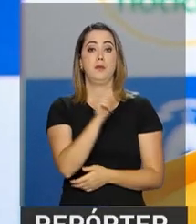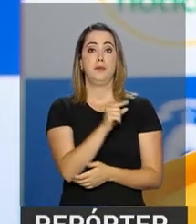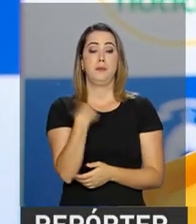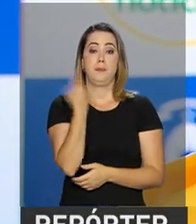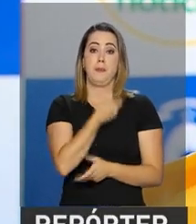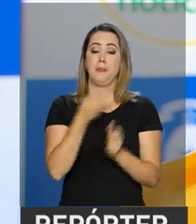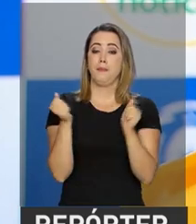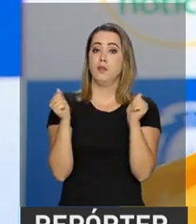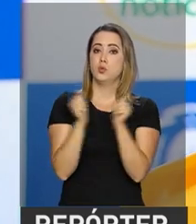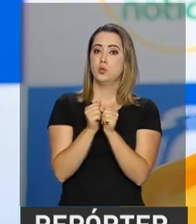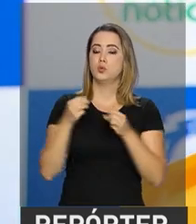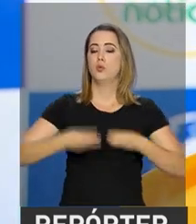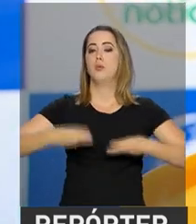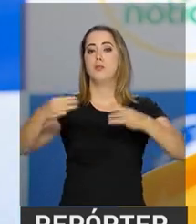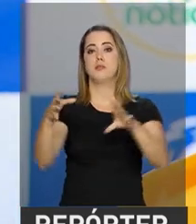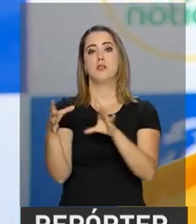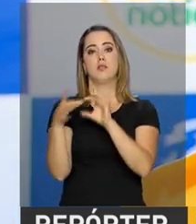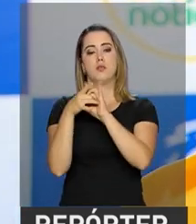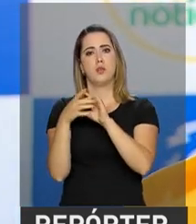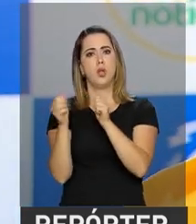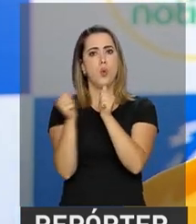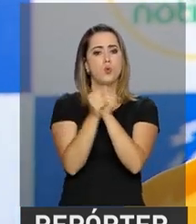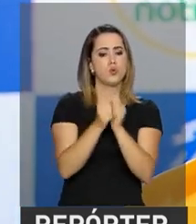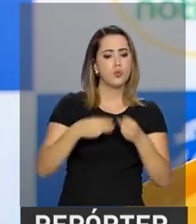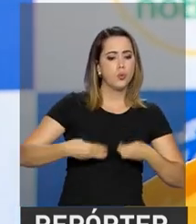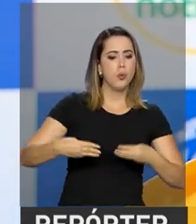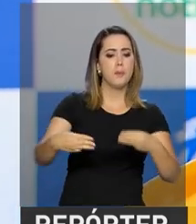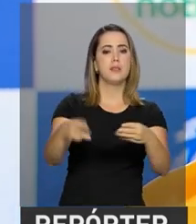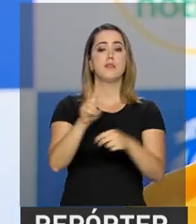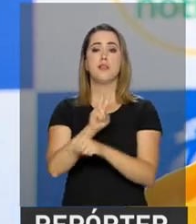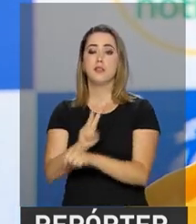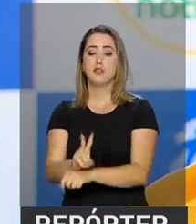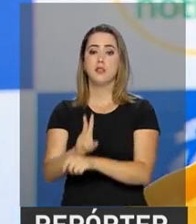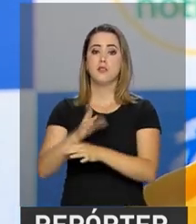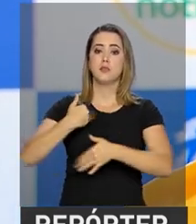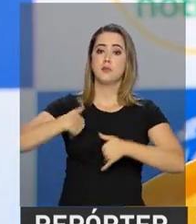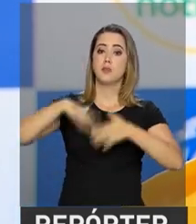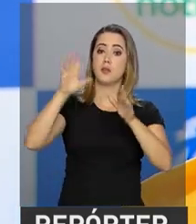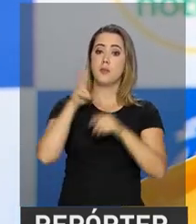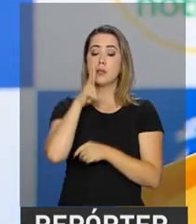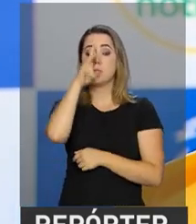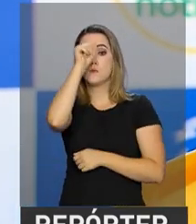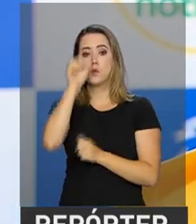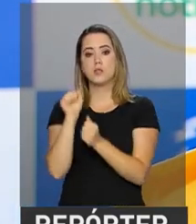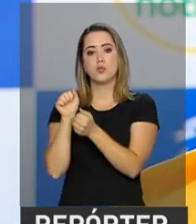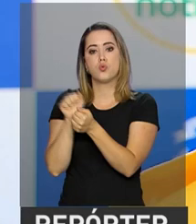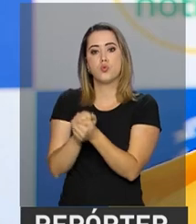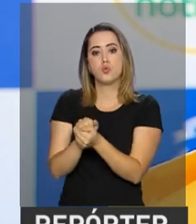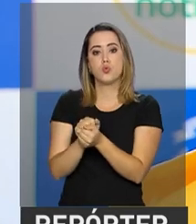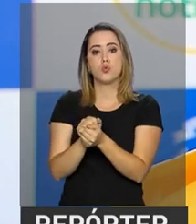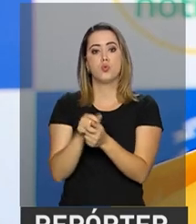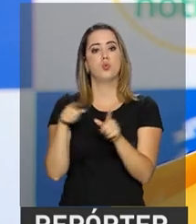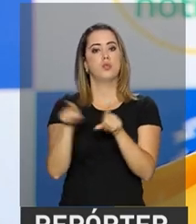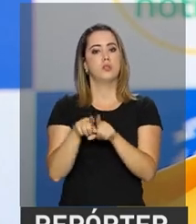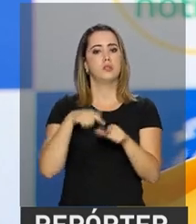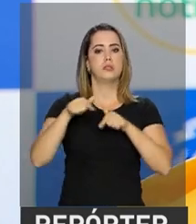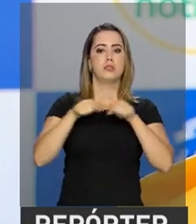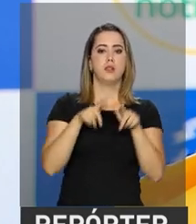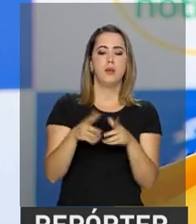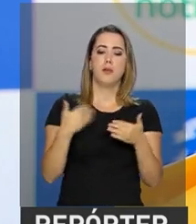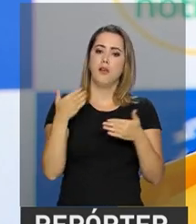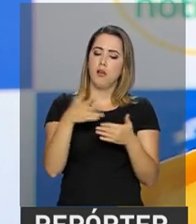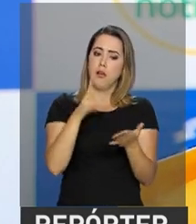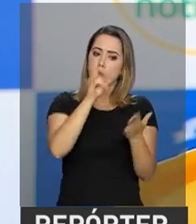Integração Nacional e o Ministério da Defesa, ampliando o escopo dessa força-tarefa e aí sim também trabalhando a partir